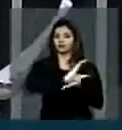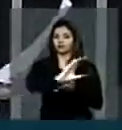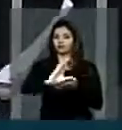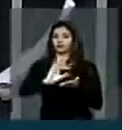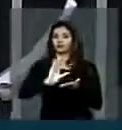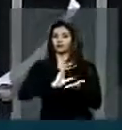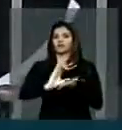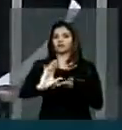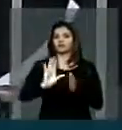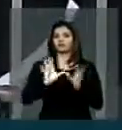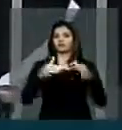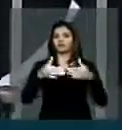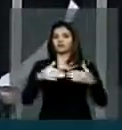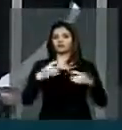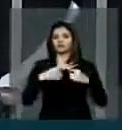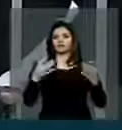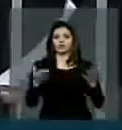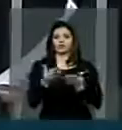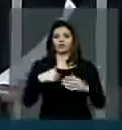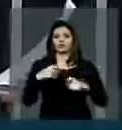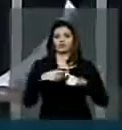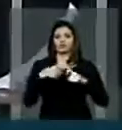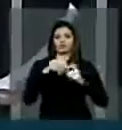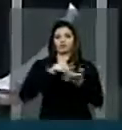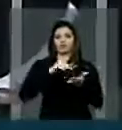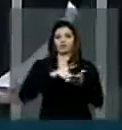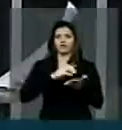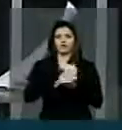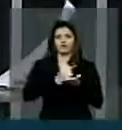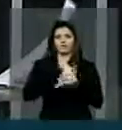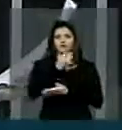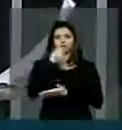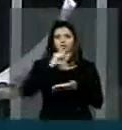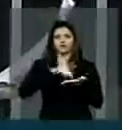De fato, o número insuficiente de médicos e a falta de medicamentos